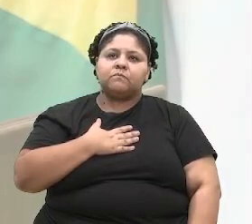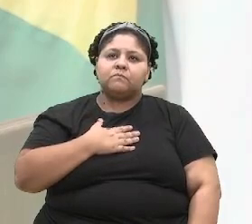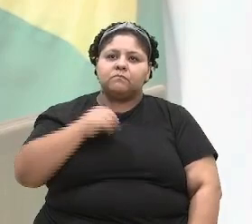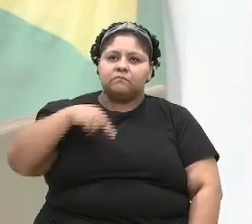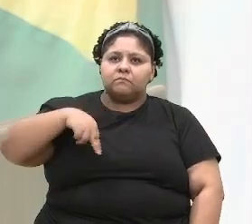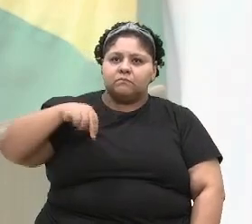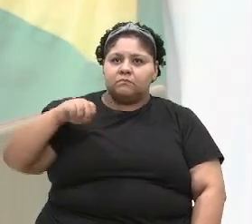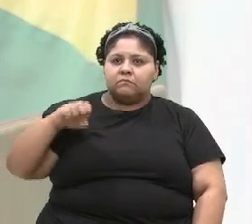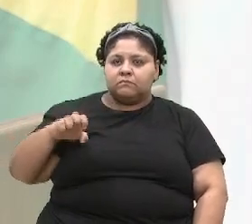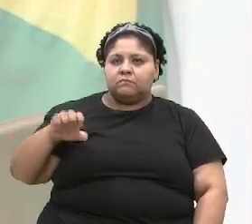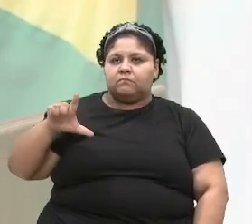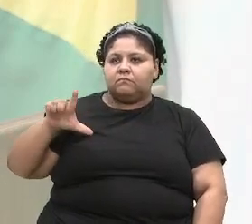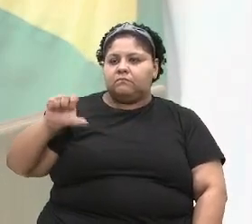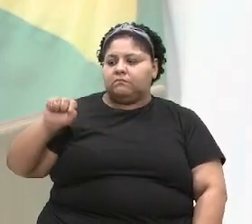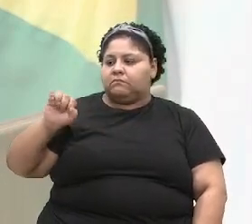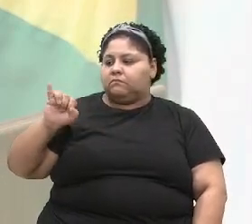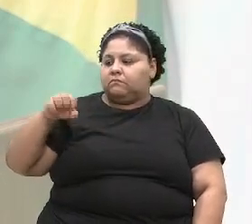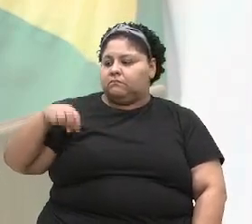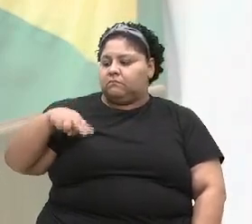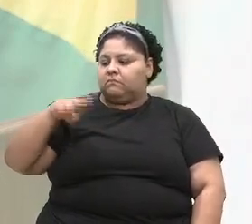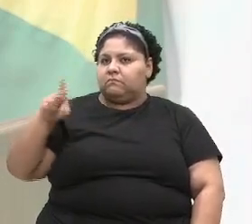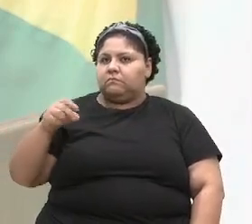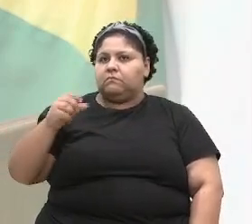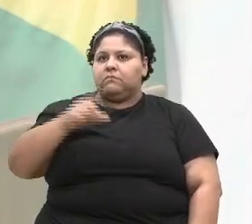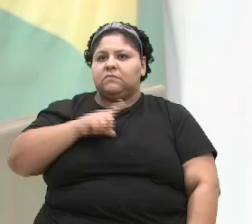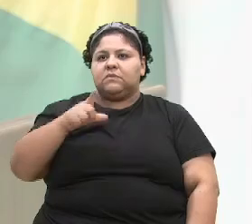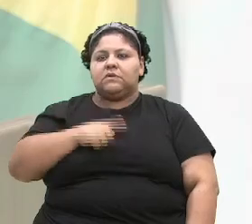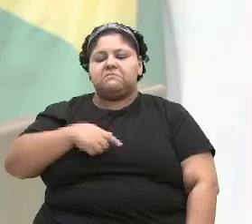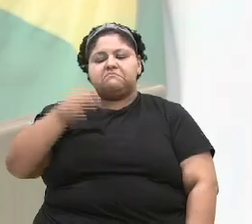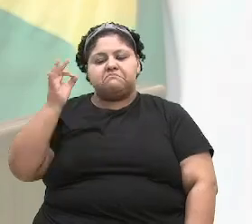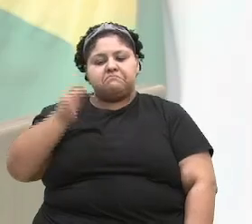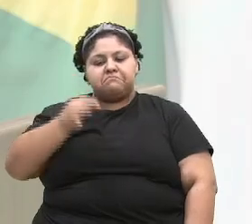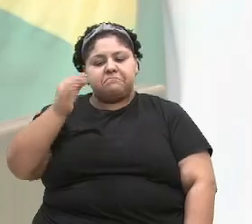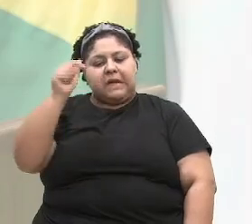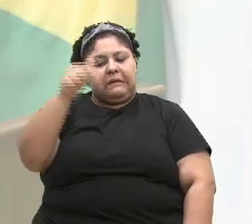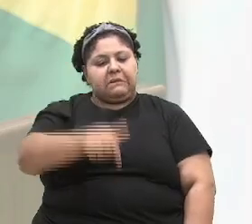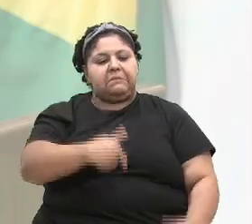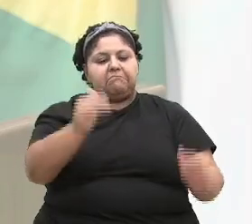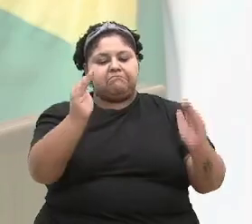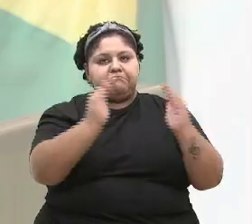Nelsinho da locadora que o senhor tenha muito êxito nessa casa.